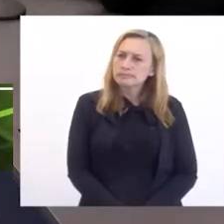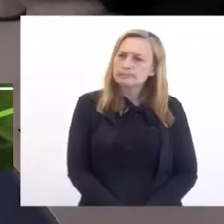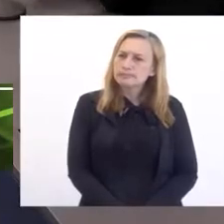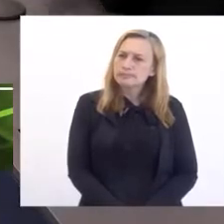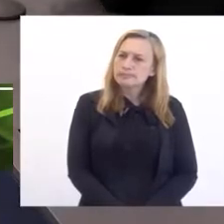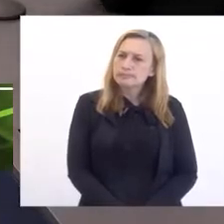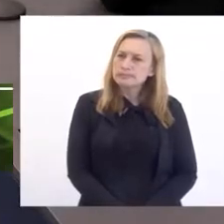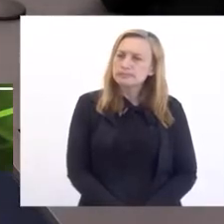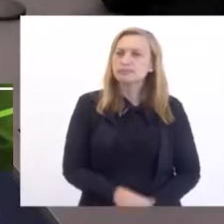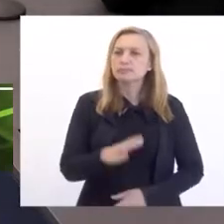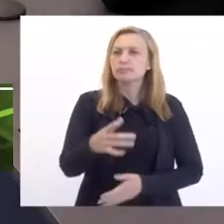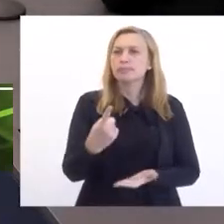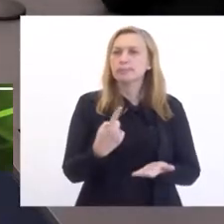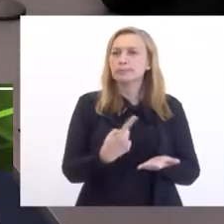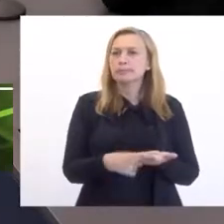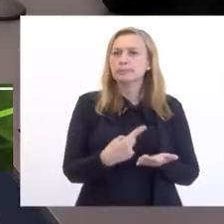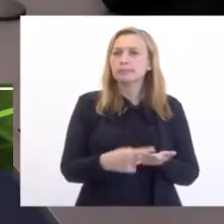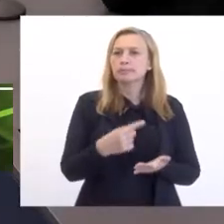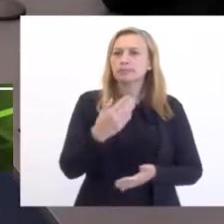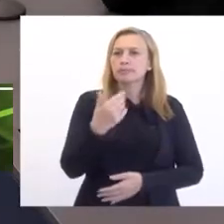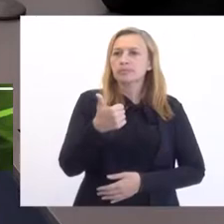está marcada para meio-dia 30.